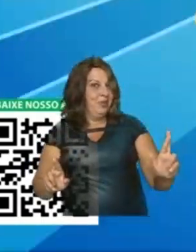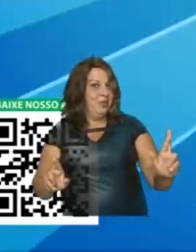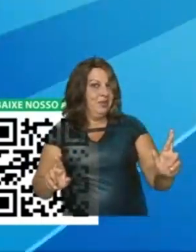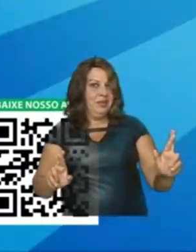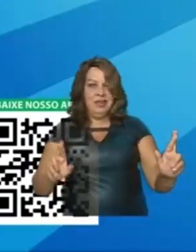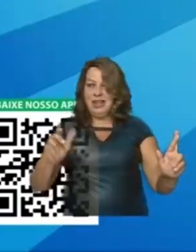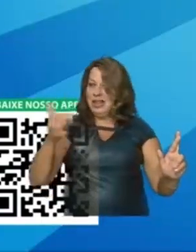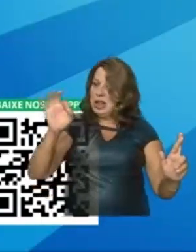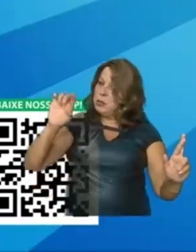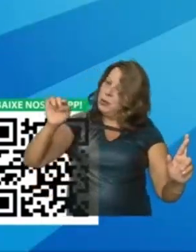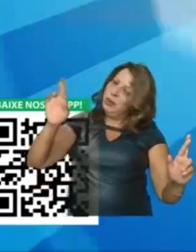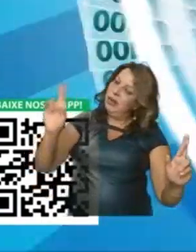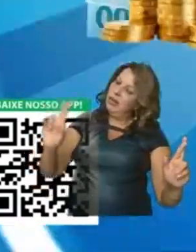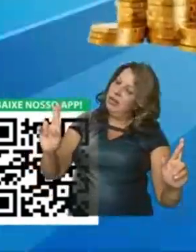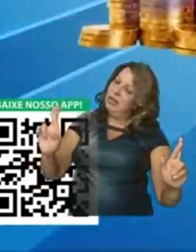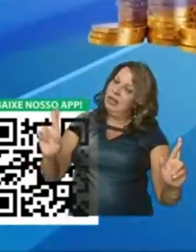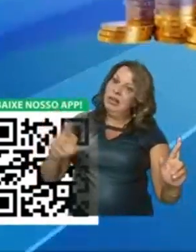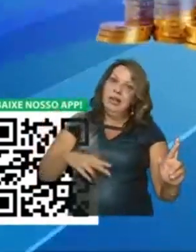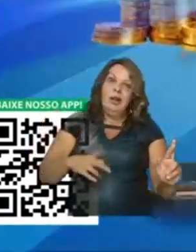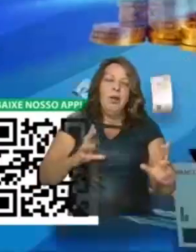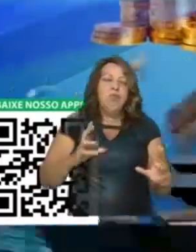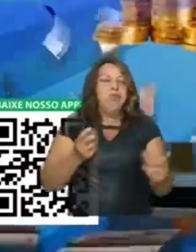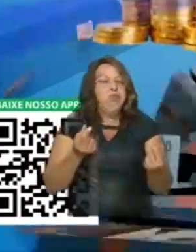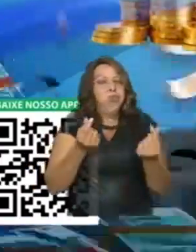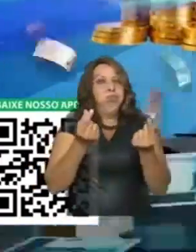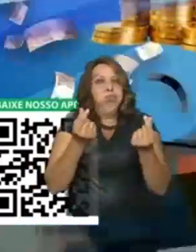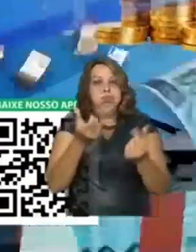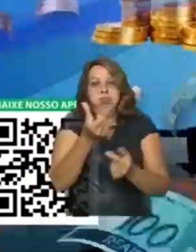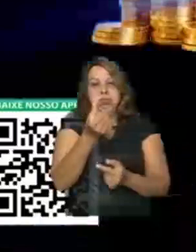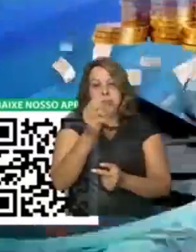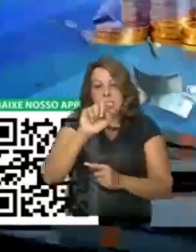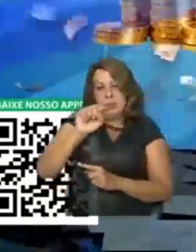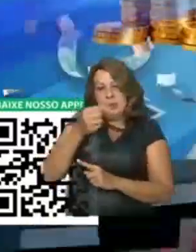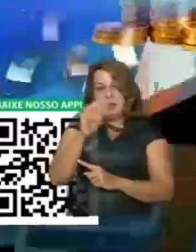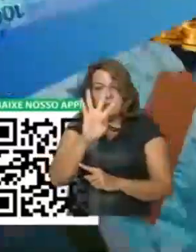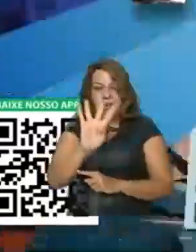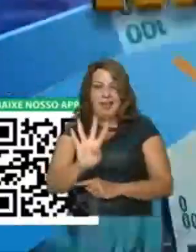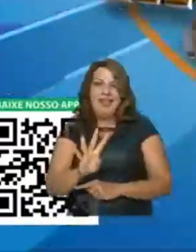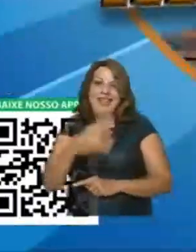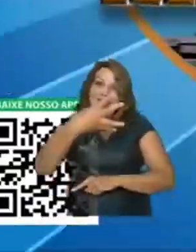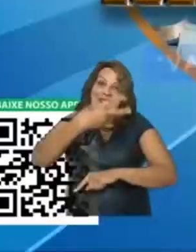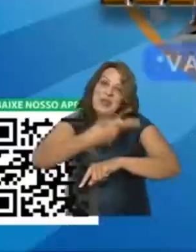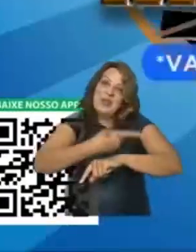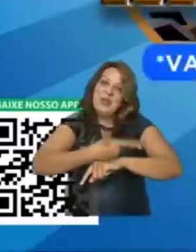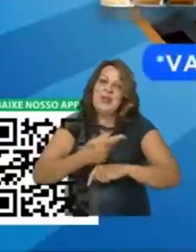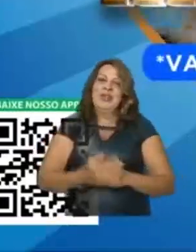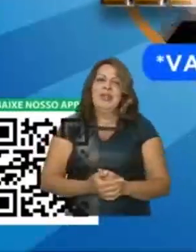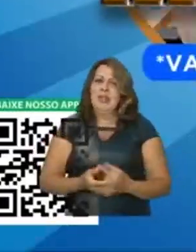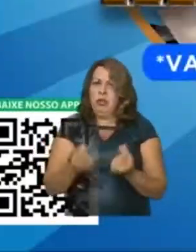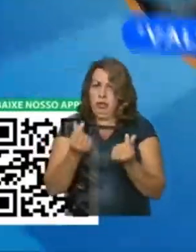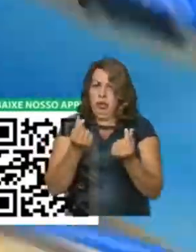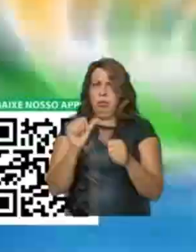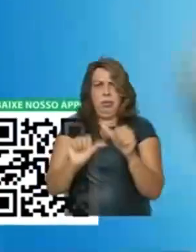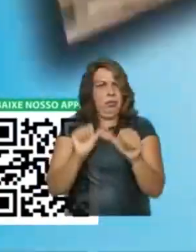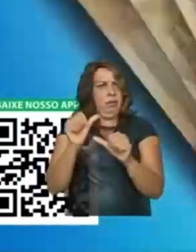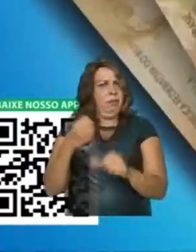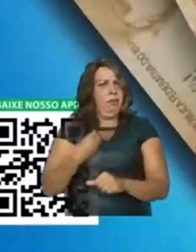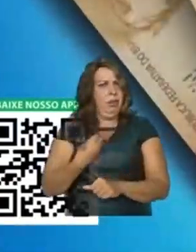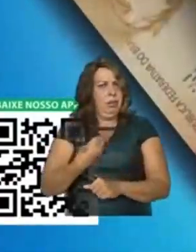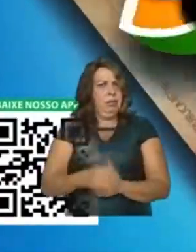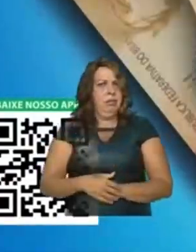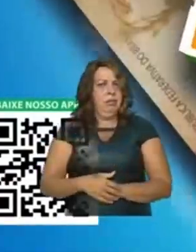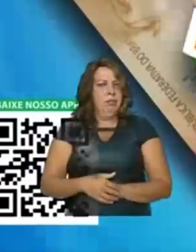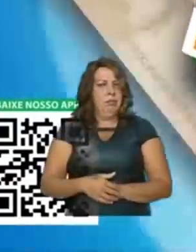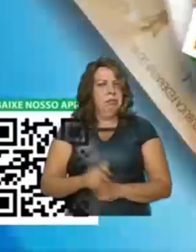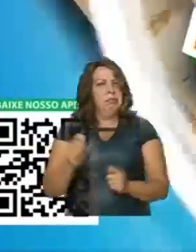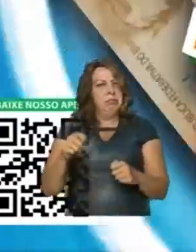segundo, R$10.000 no terceiro e uma bolada de R$60.000 no quarto prêmio. É dinheiro para mudar de vida.